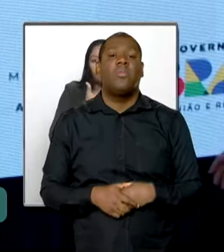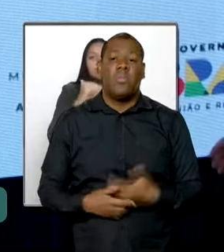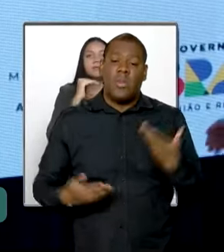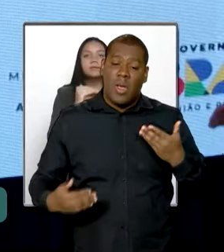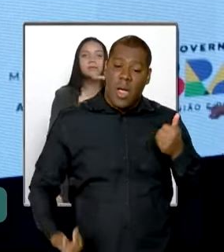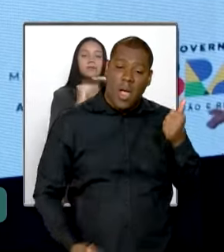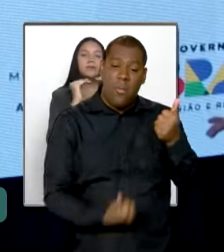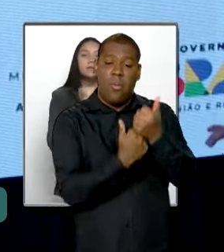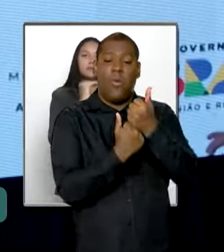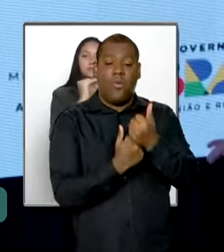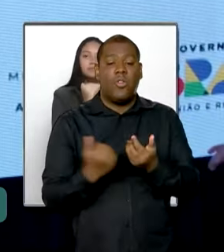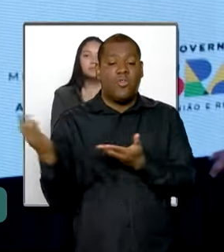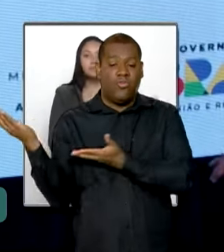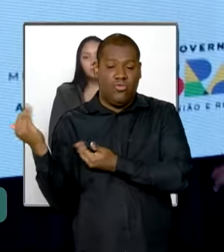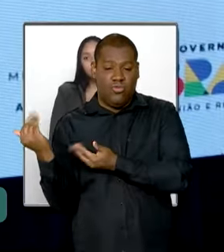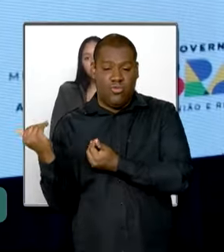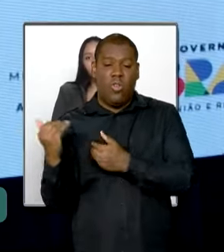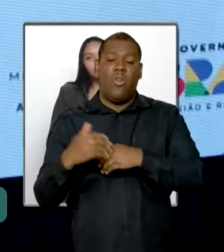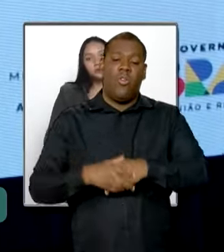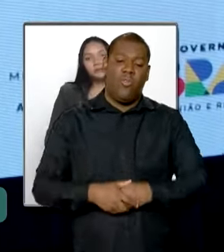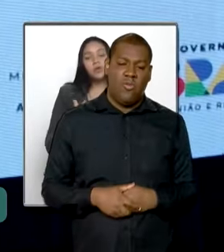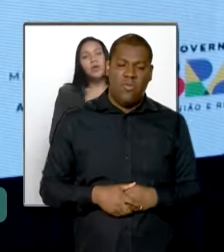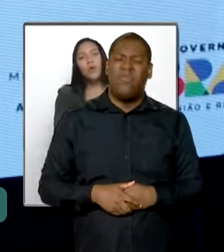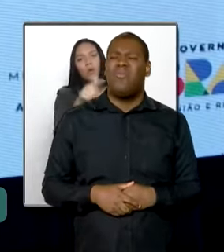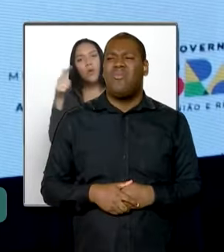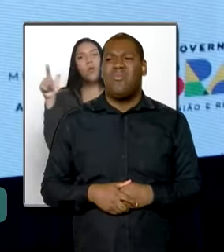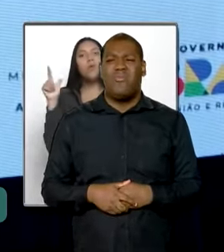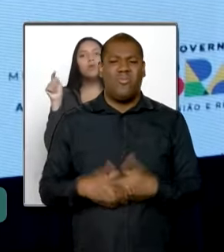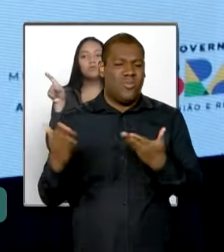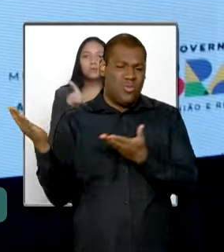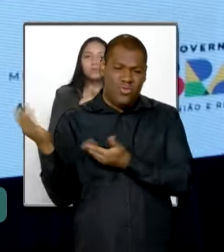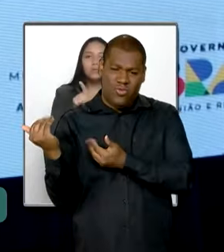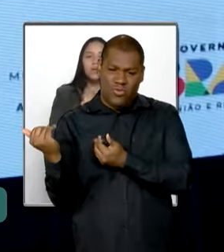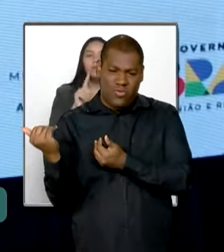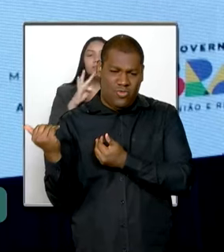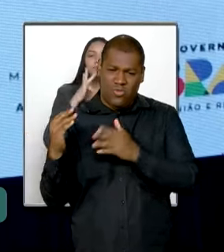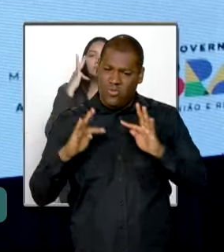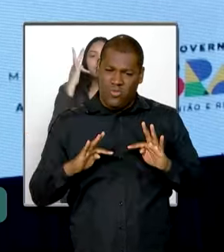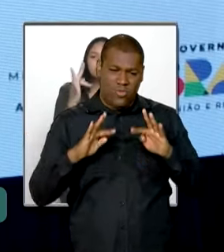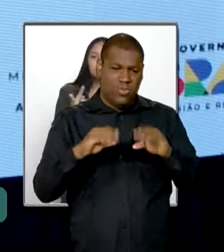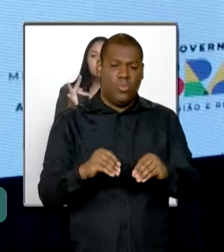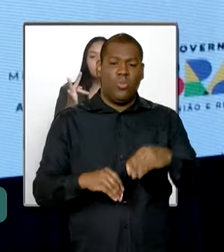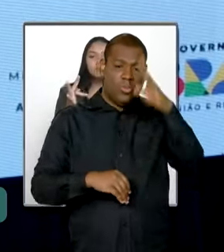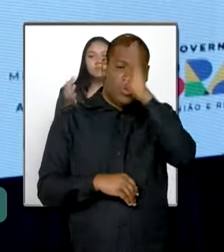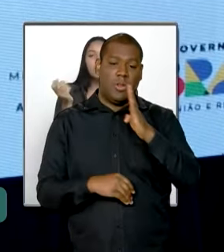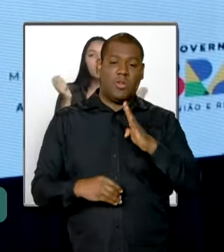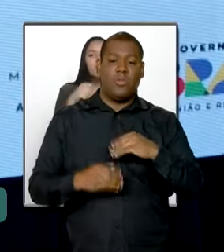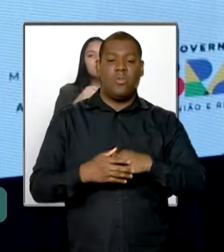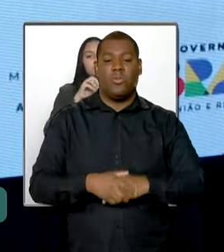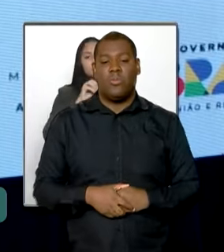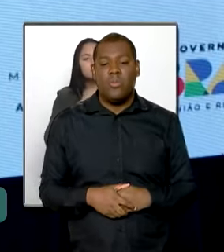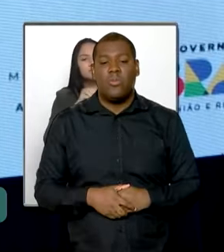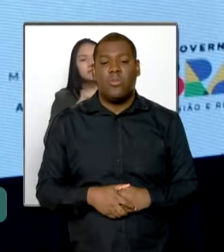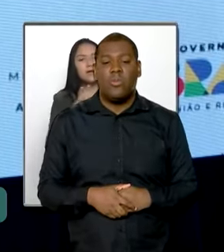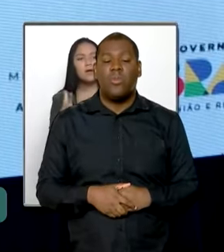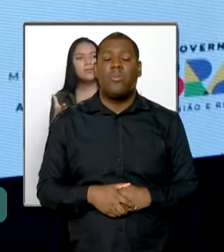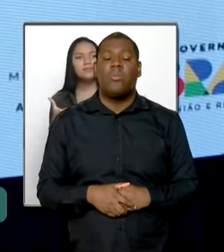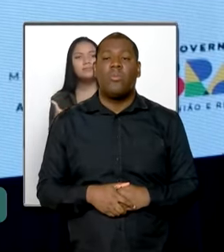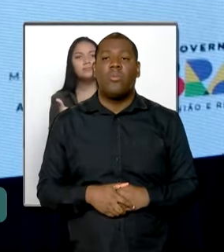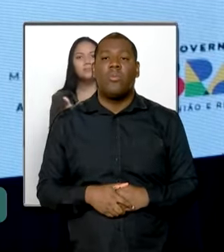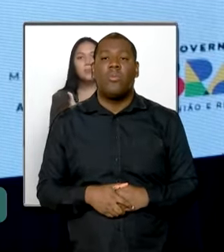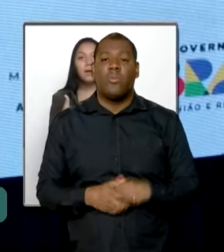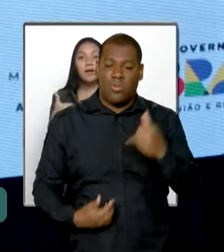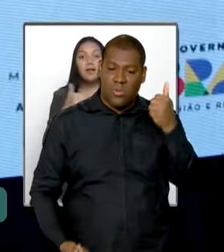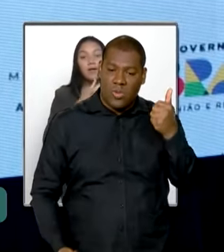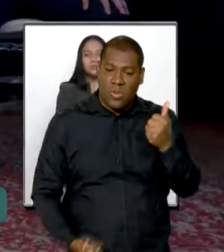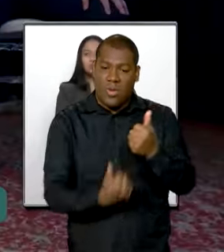que aqui hoje vieram e tantos outros que virão pela frente, para a gente preparar melhor uma geração para